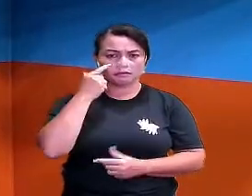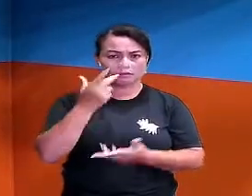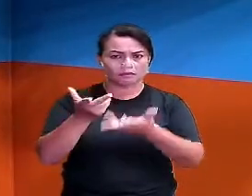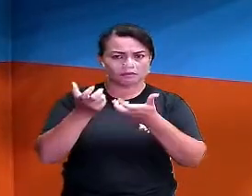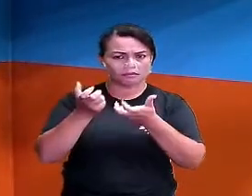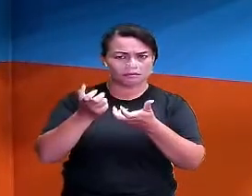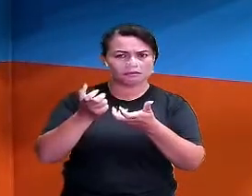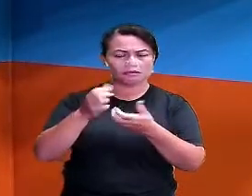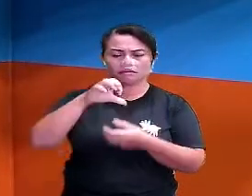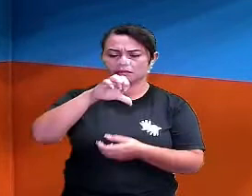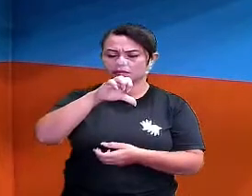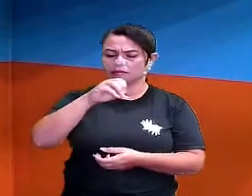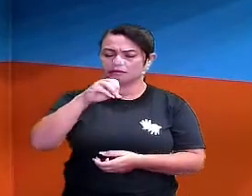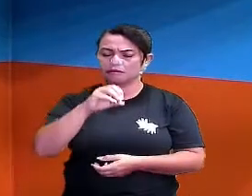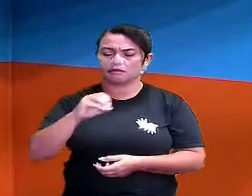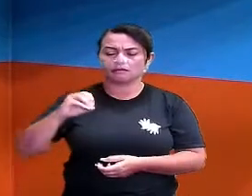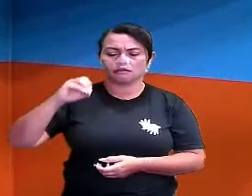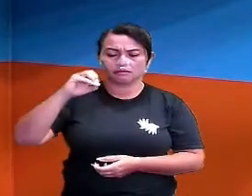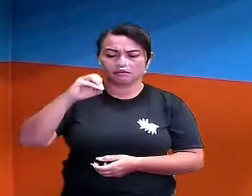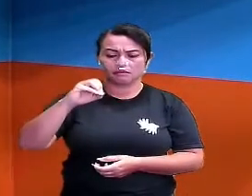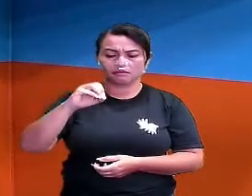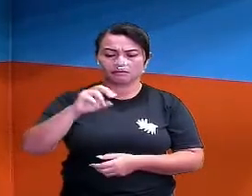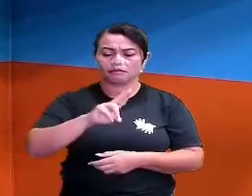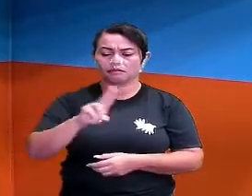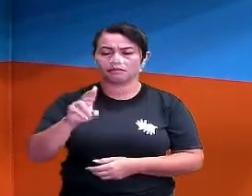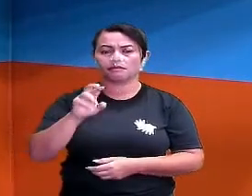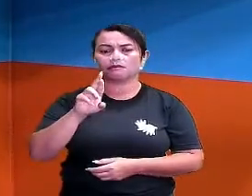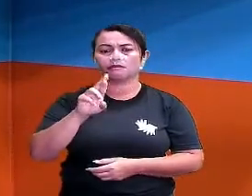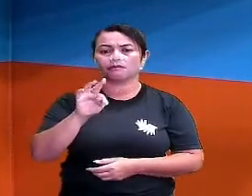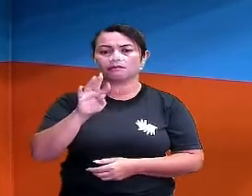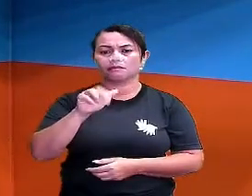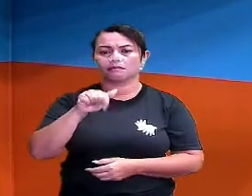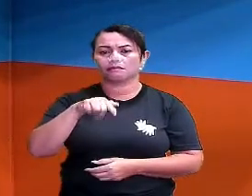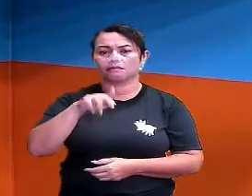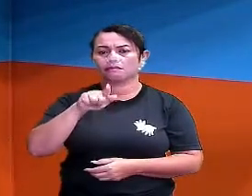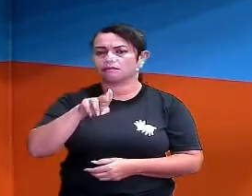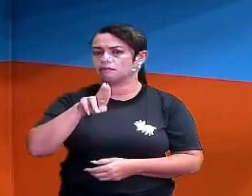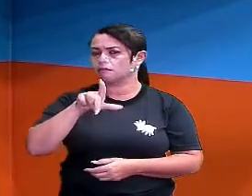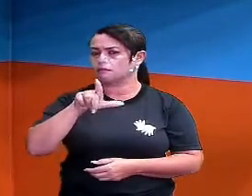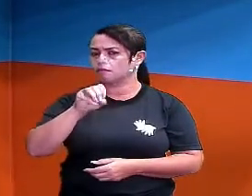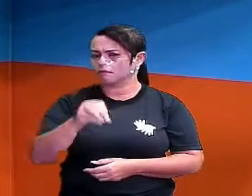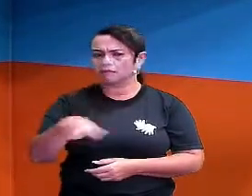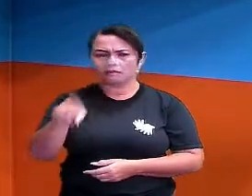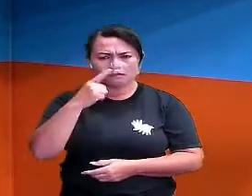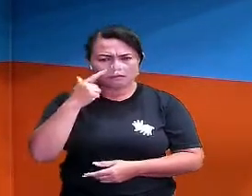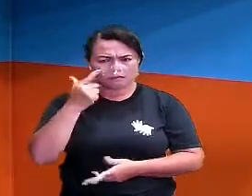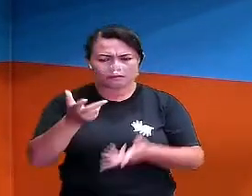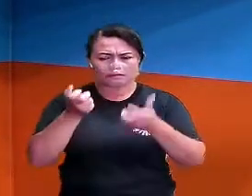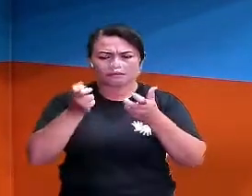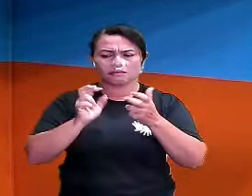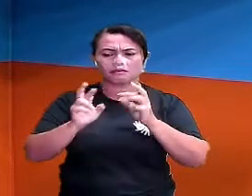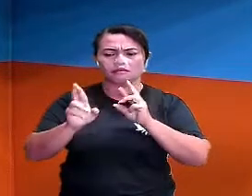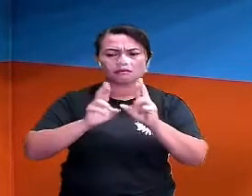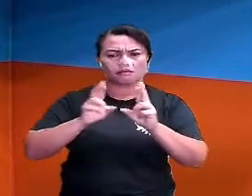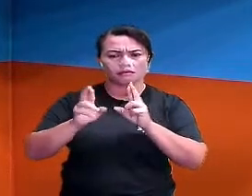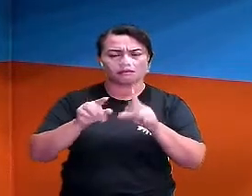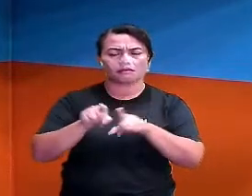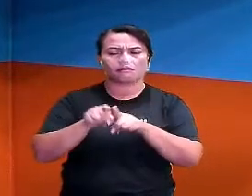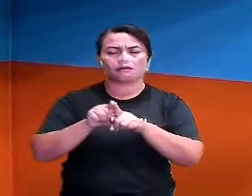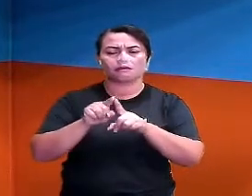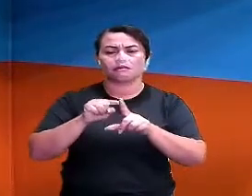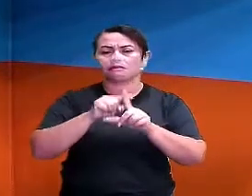de 90 graus. Então, eu posso chamá-lo de triângulo retângulo, tá? Então, a gente já viu aí que em relação aos ângulos, eu preciso